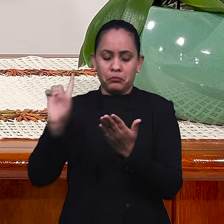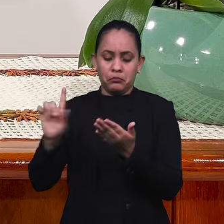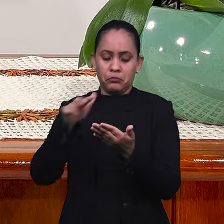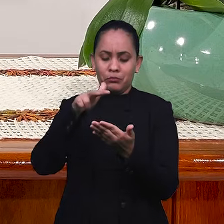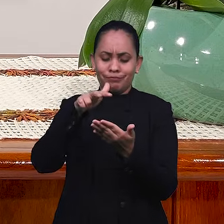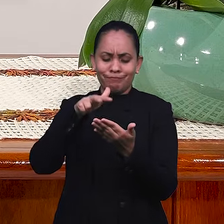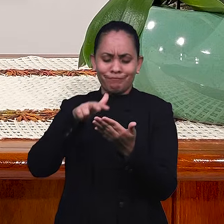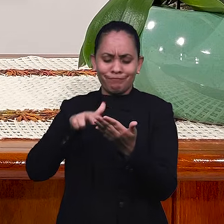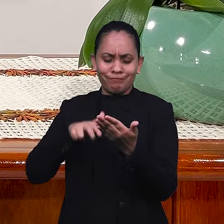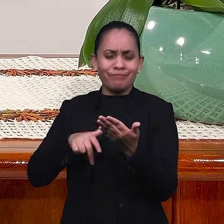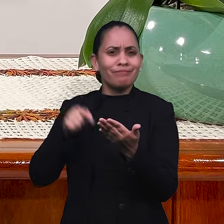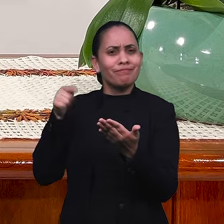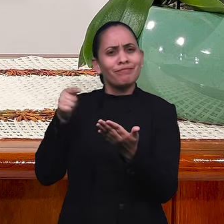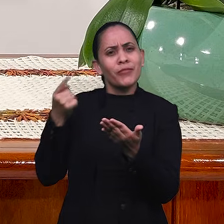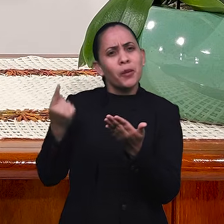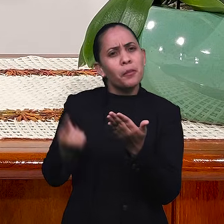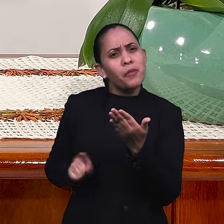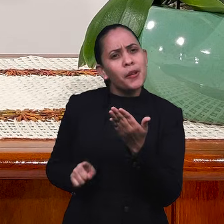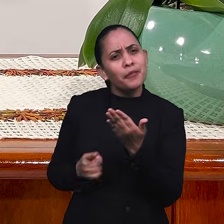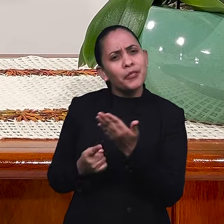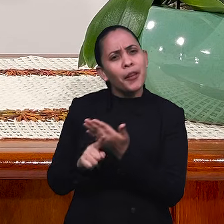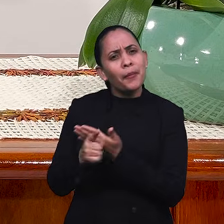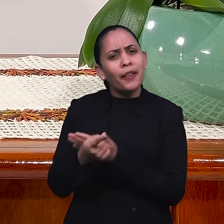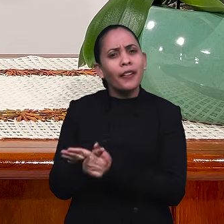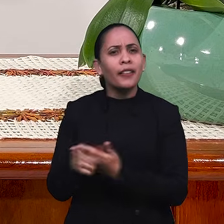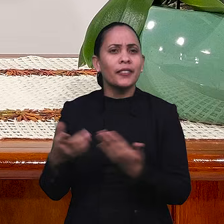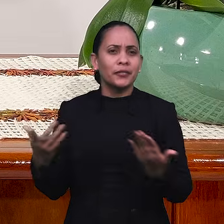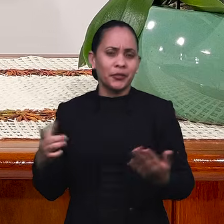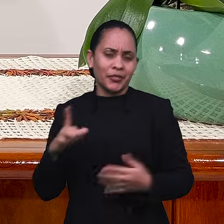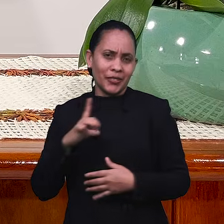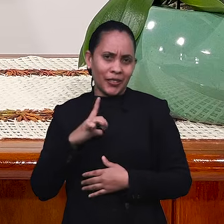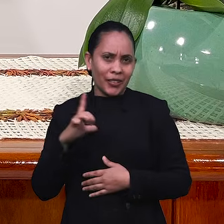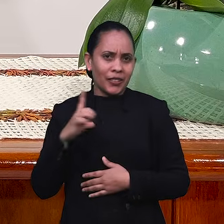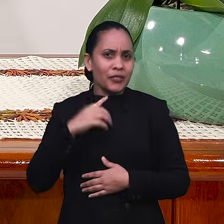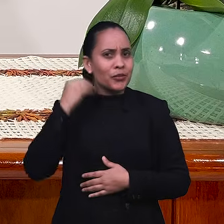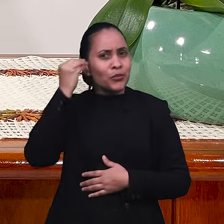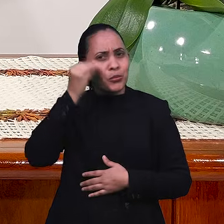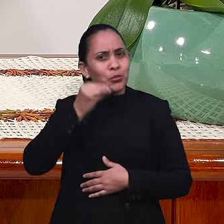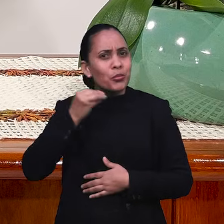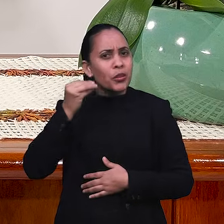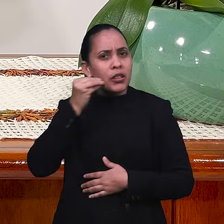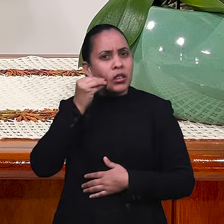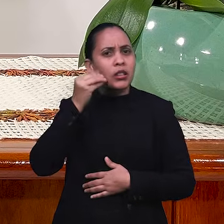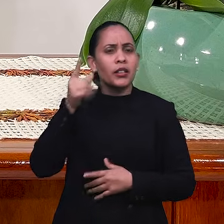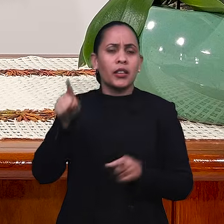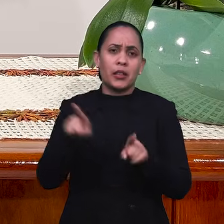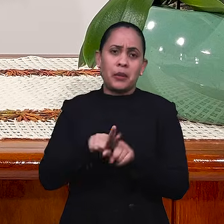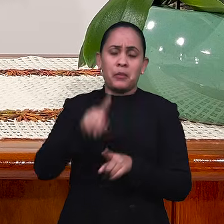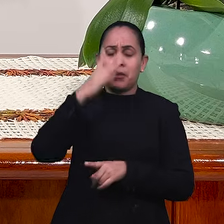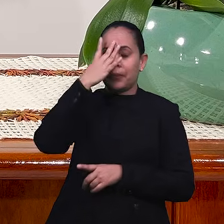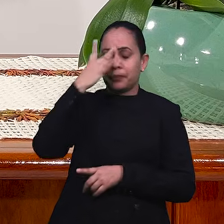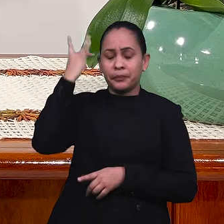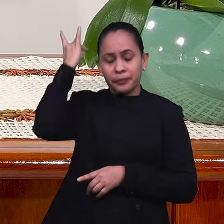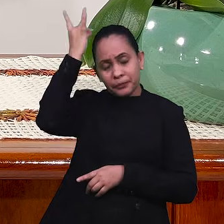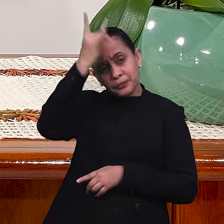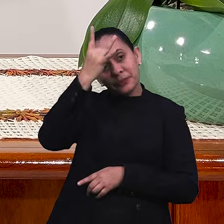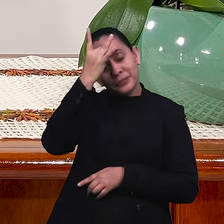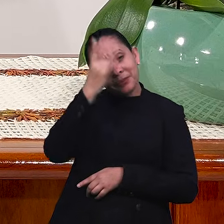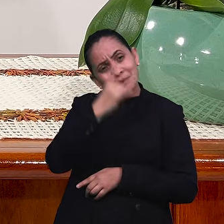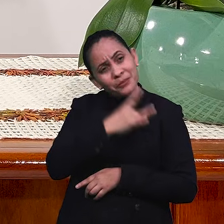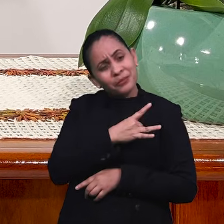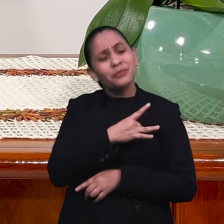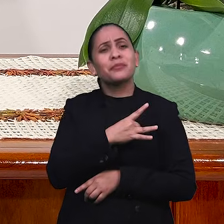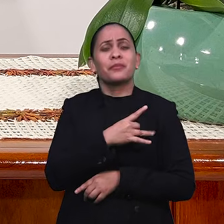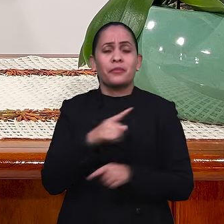e aprofundamento do conhecimento da palavra. São as experiências, tem o batismo com o Espírito Santo, as primeiras experiências